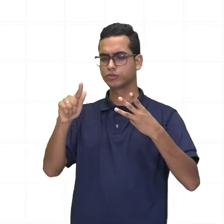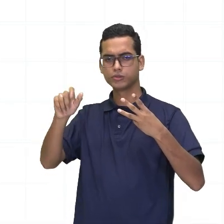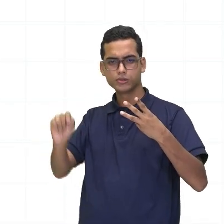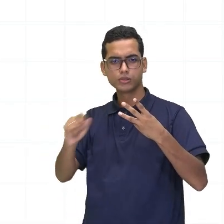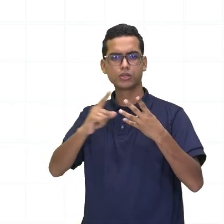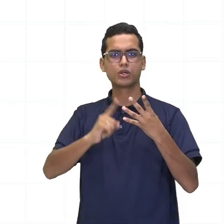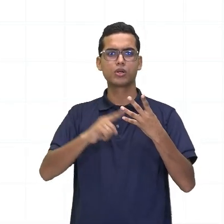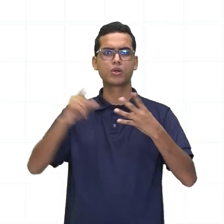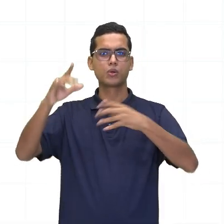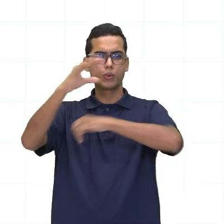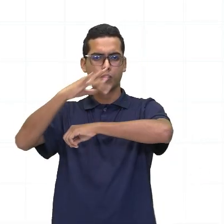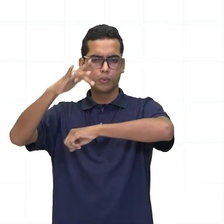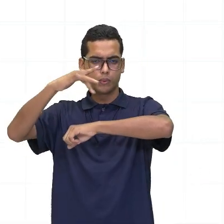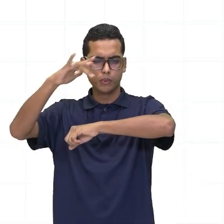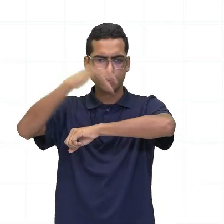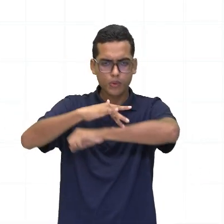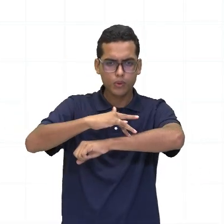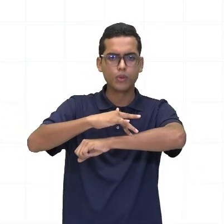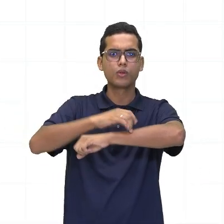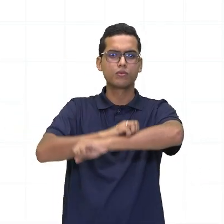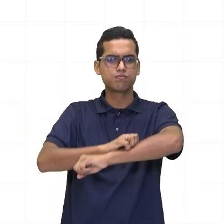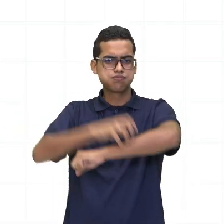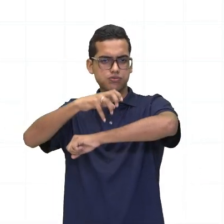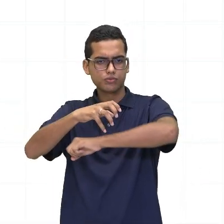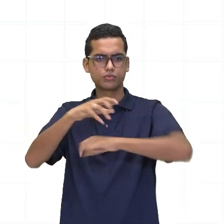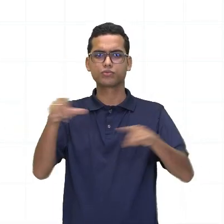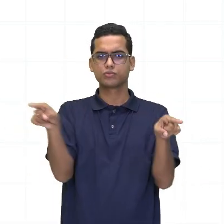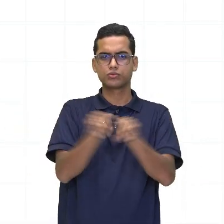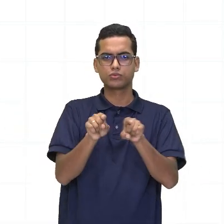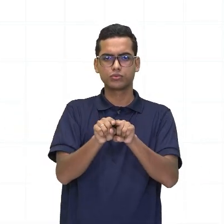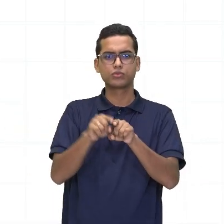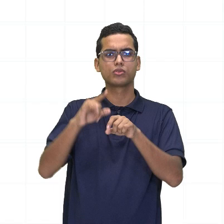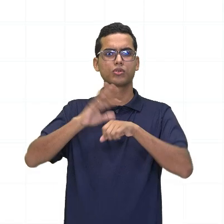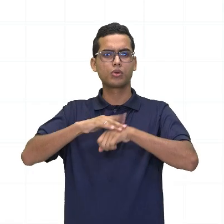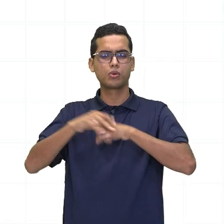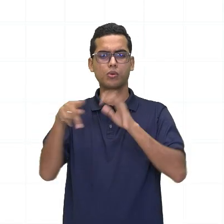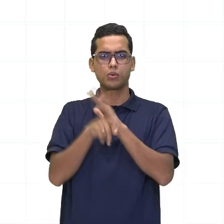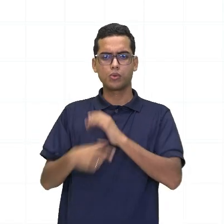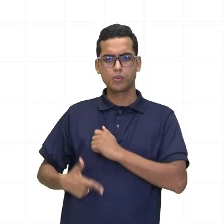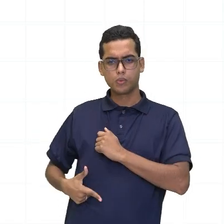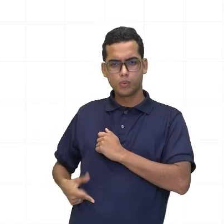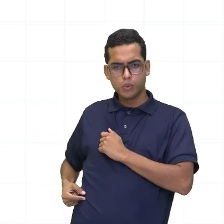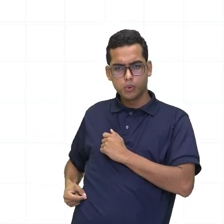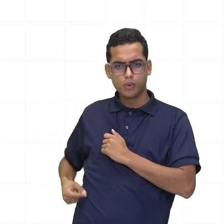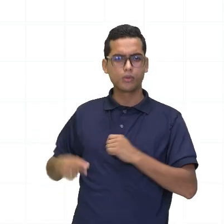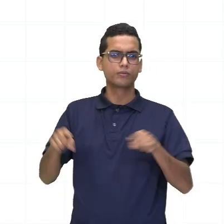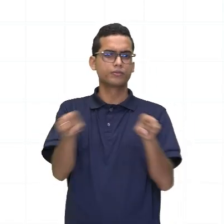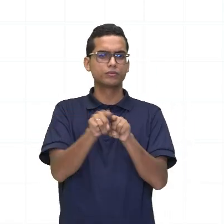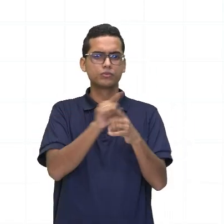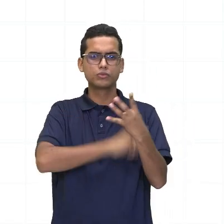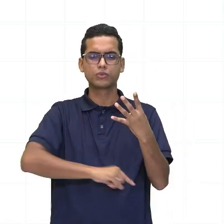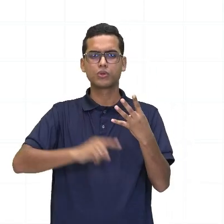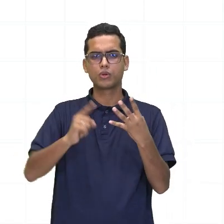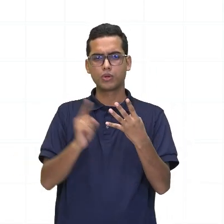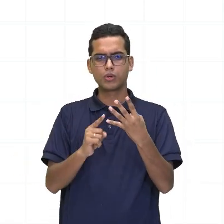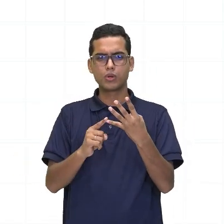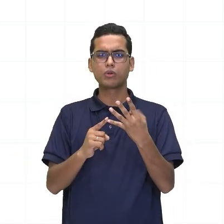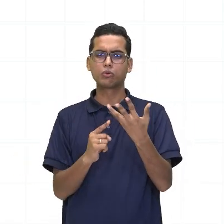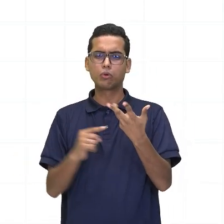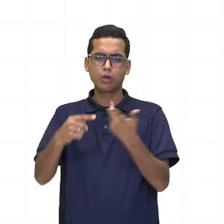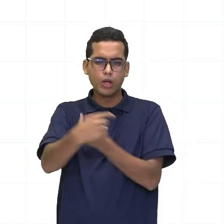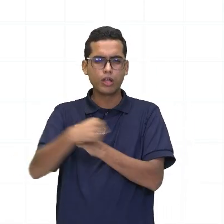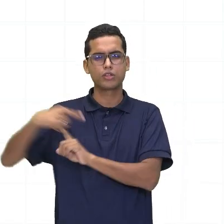esquistossomose, afetam centenas de pessoas no mundo. E muitas dessas doenças são evitáveis através de medidas de